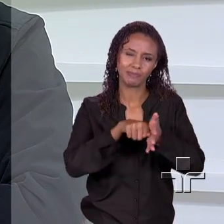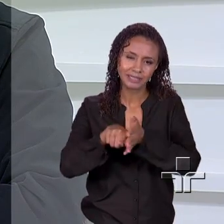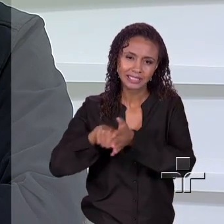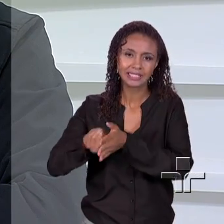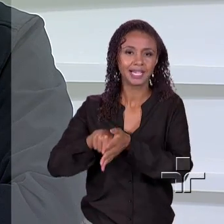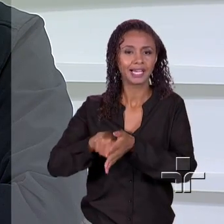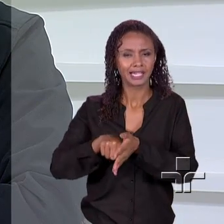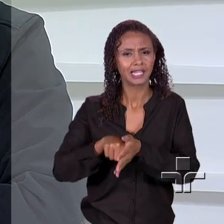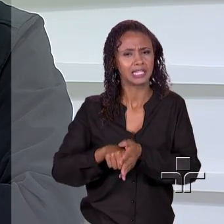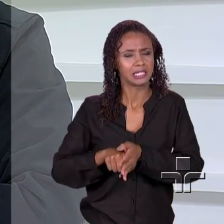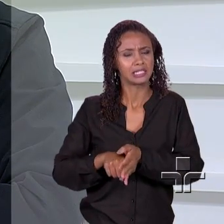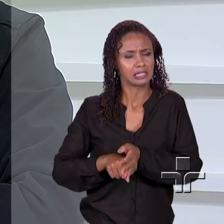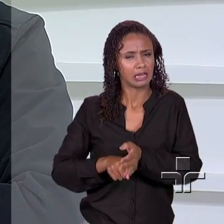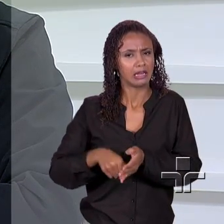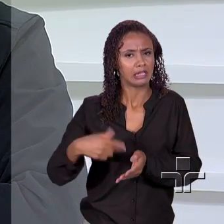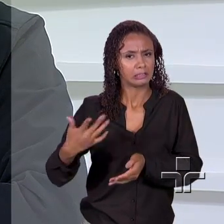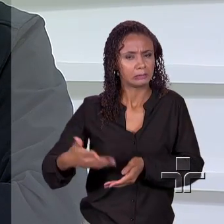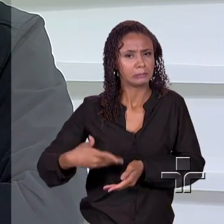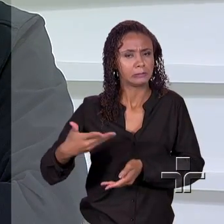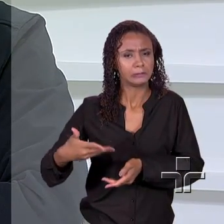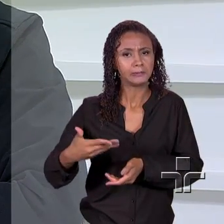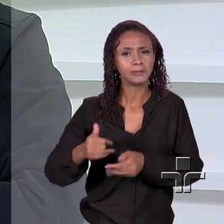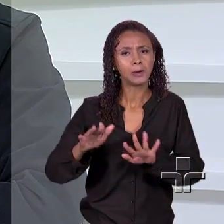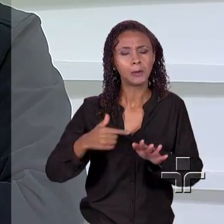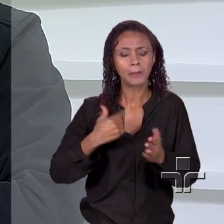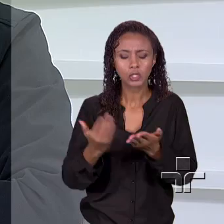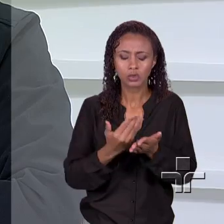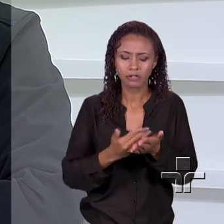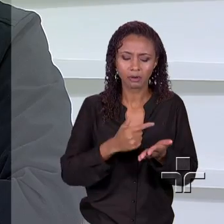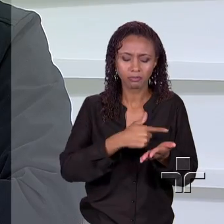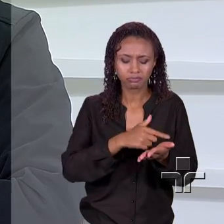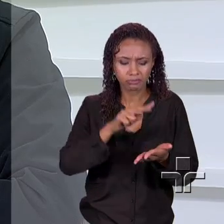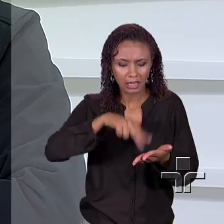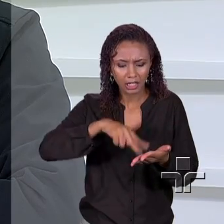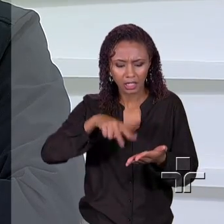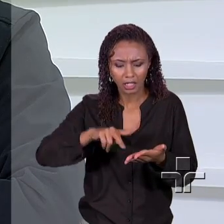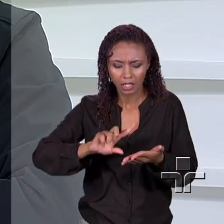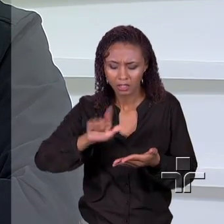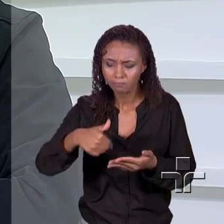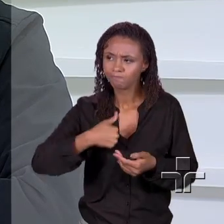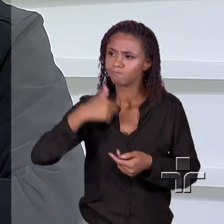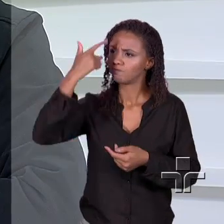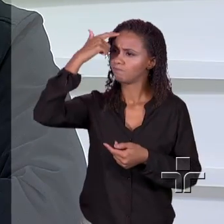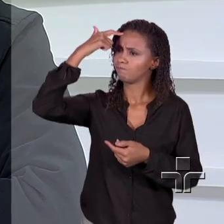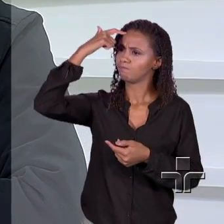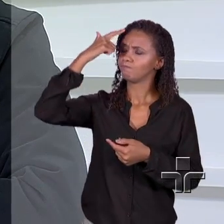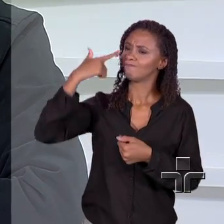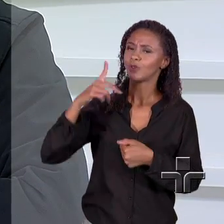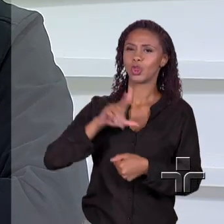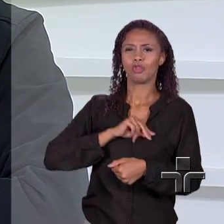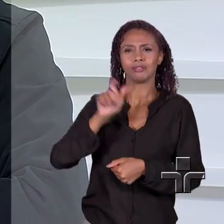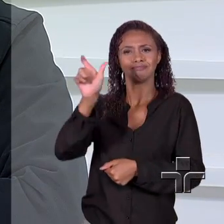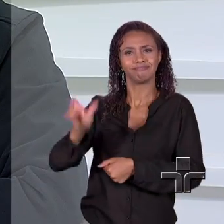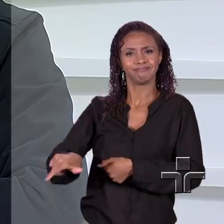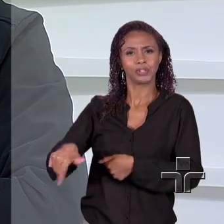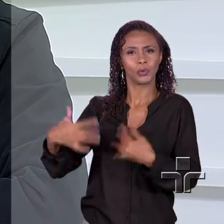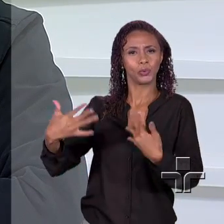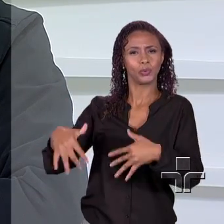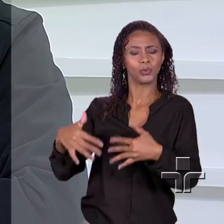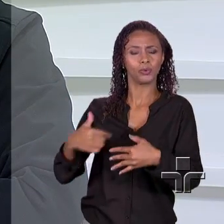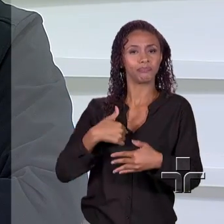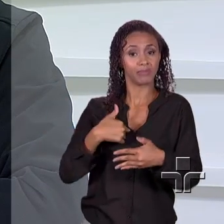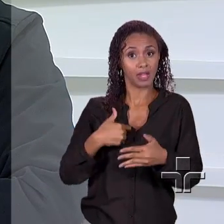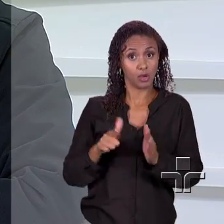E, ao que eu terminei de ler, eu falei, que figura notável. E comecei a me lembrar do seguinte: eu, como jornalista